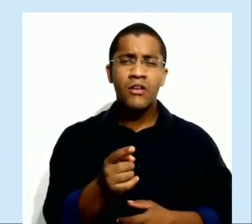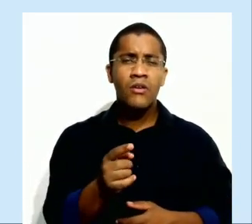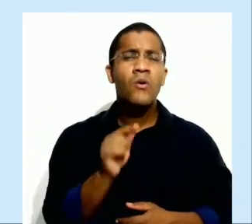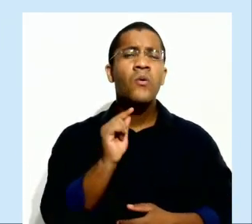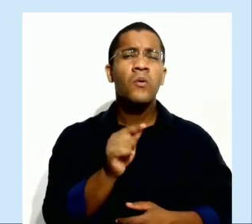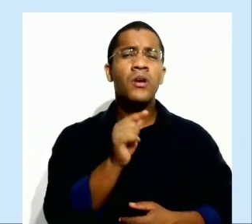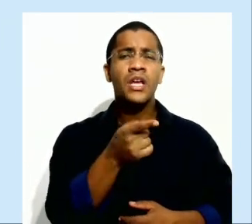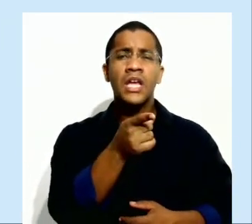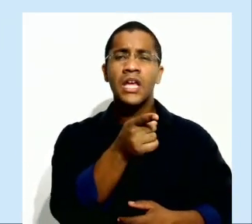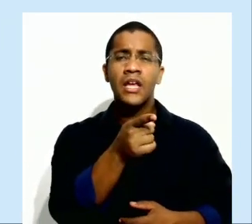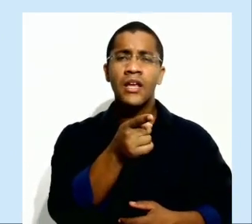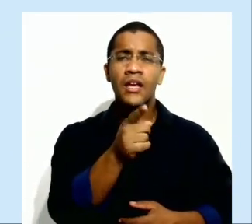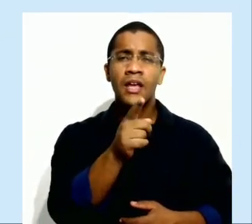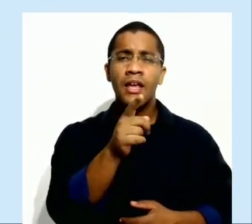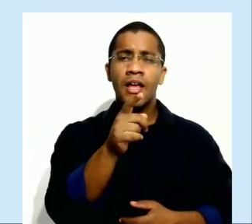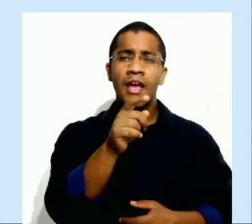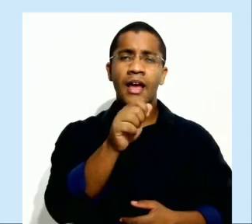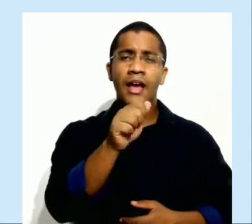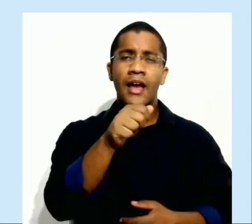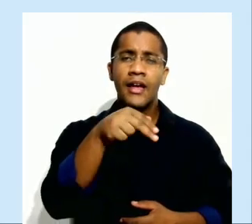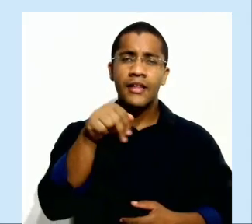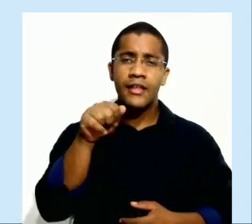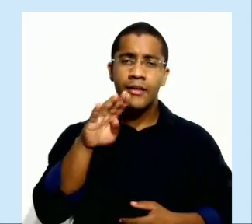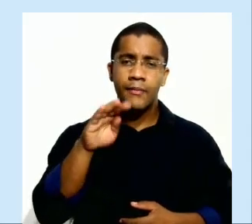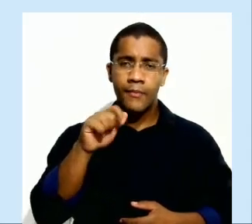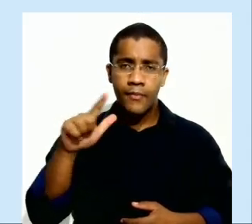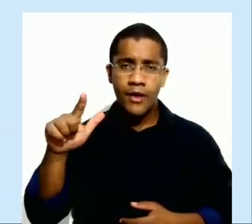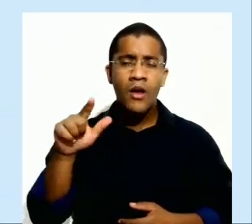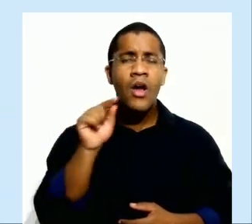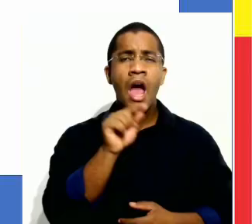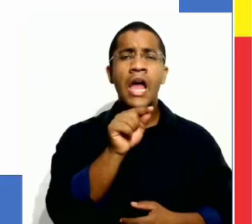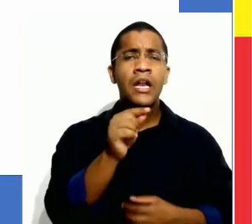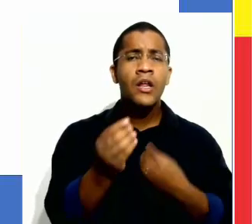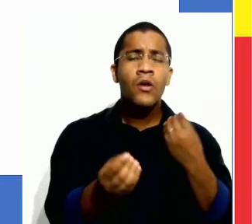Qual foi a façanha de Aníbal Barca?